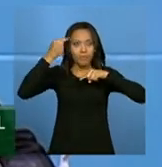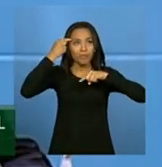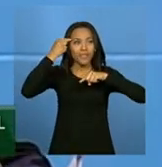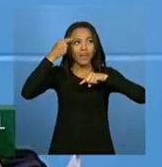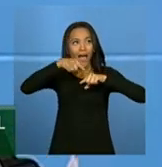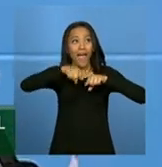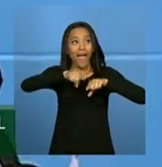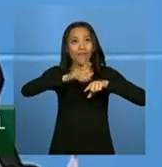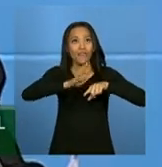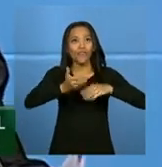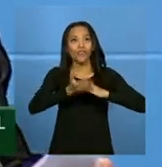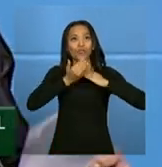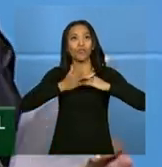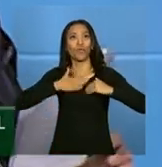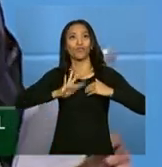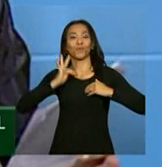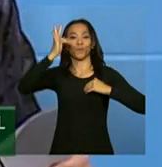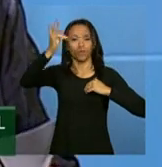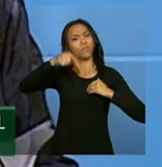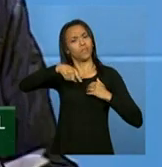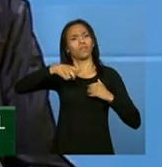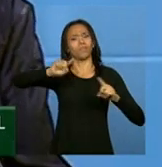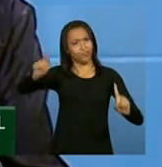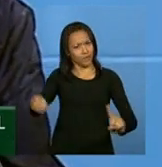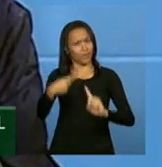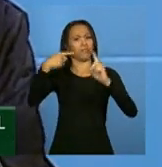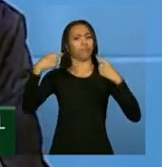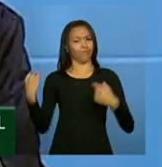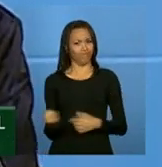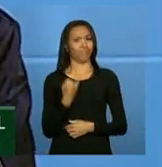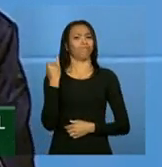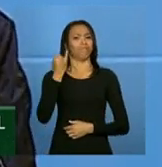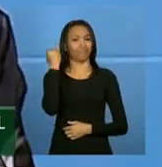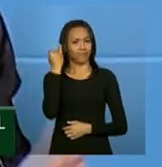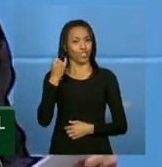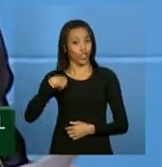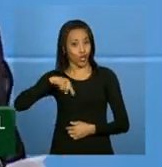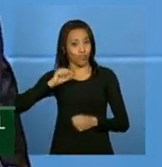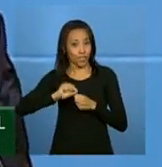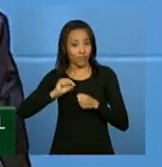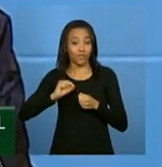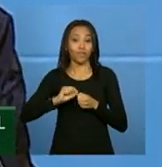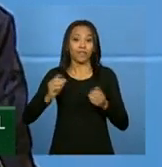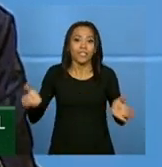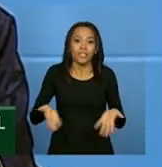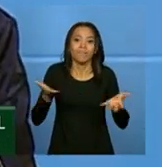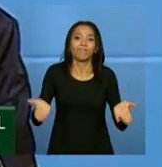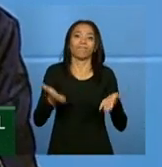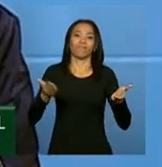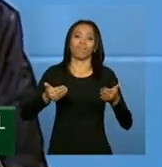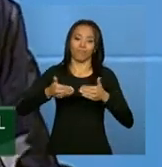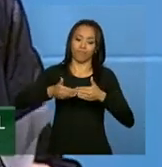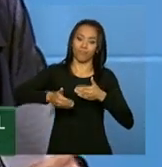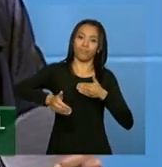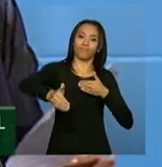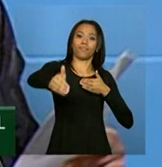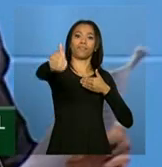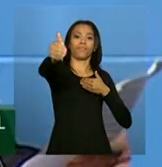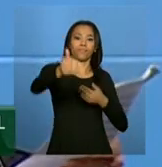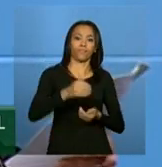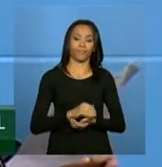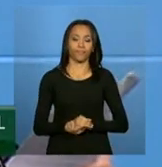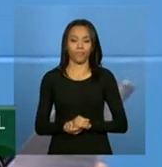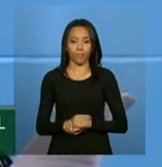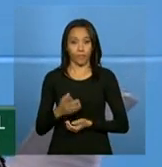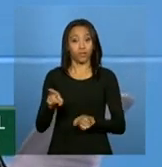futuro, e esse é um dos desafios importantes que temos que desenvolver daqui para frente. À medida